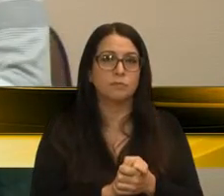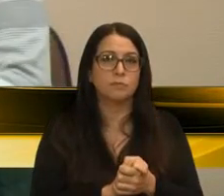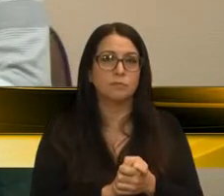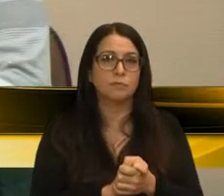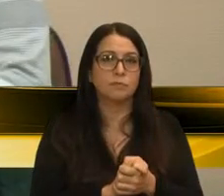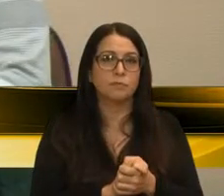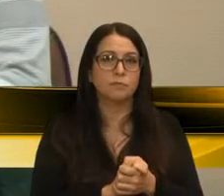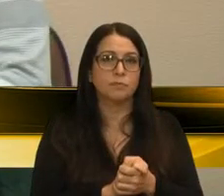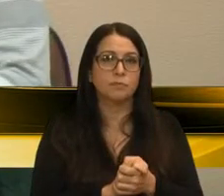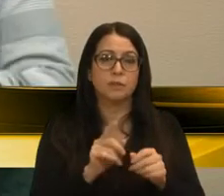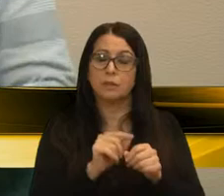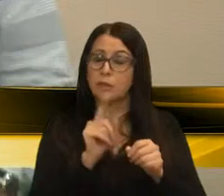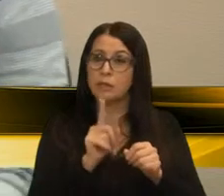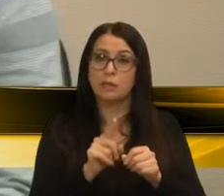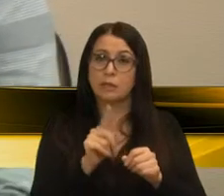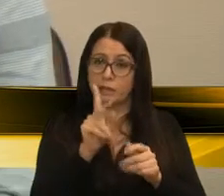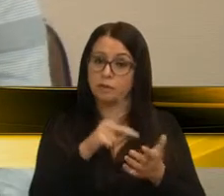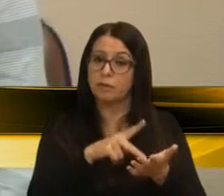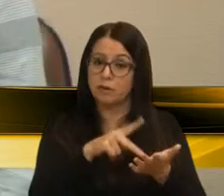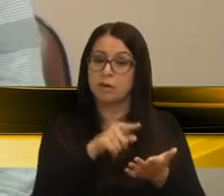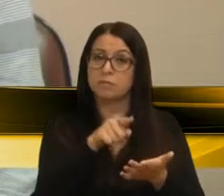relegado